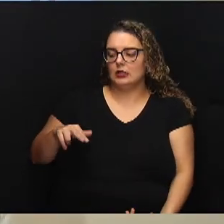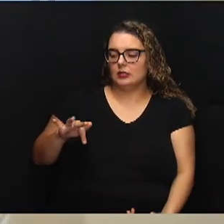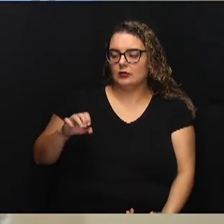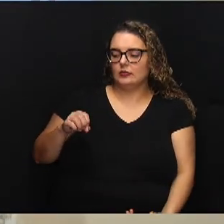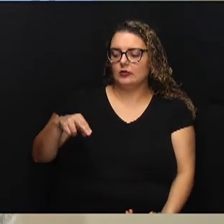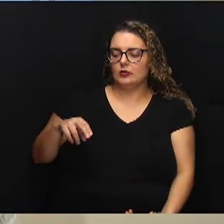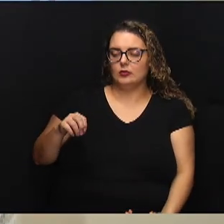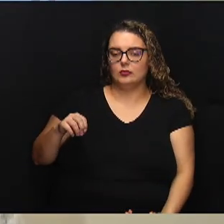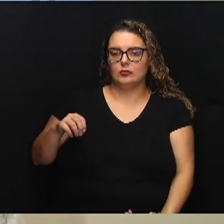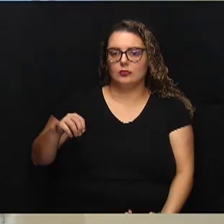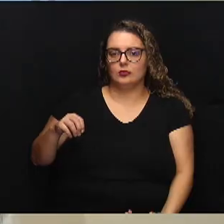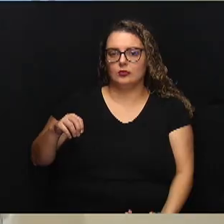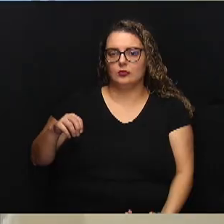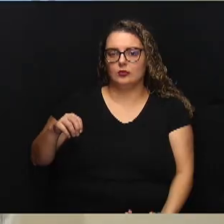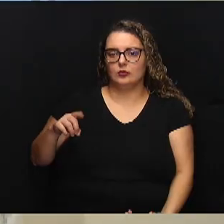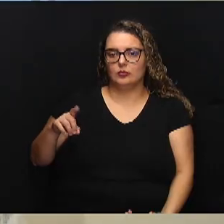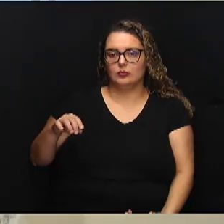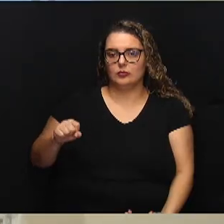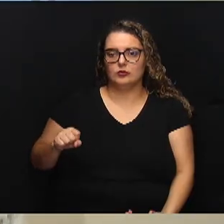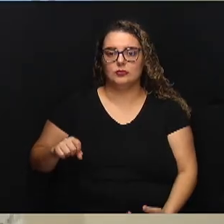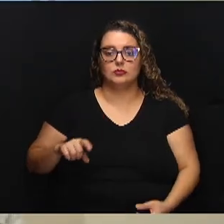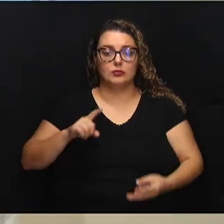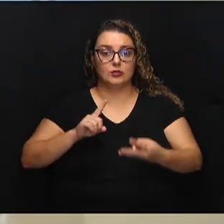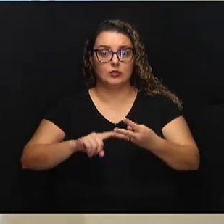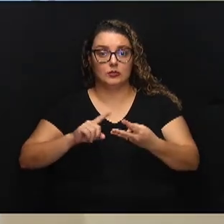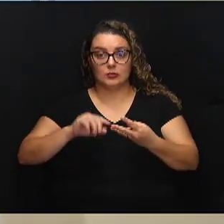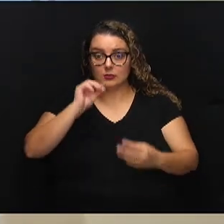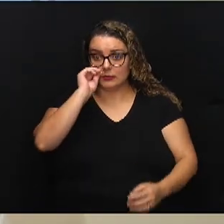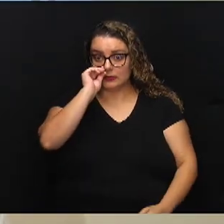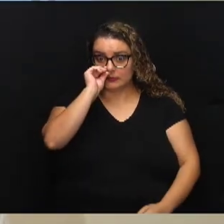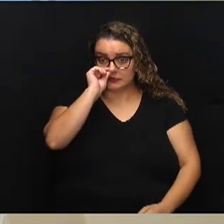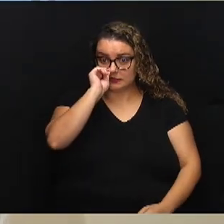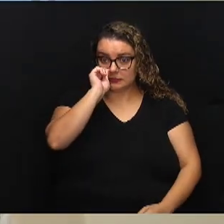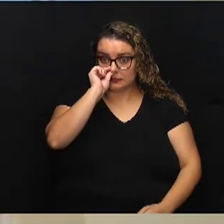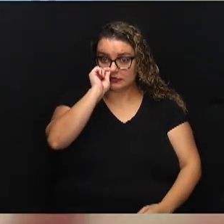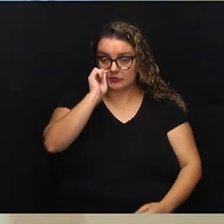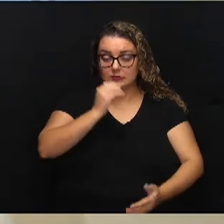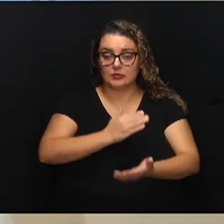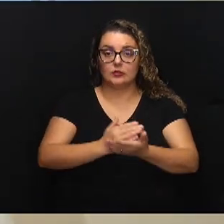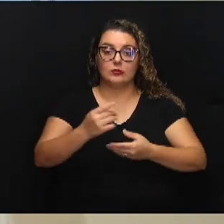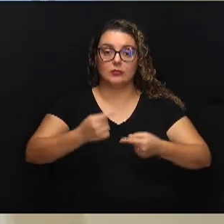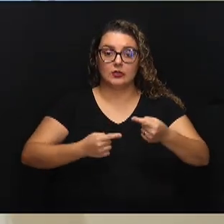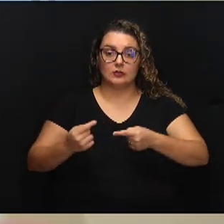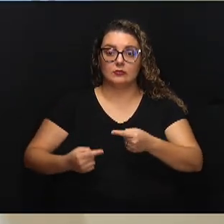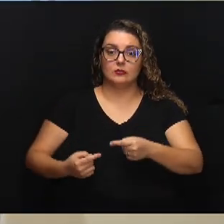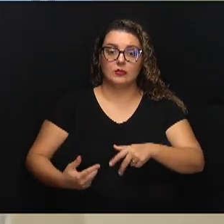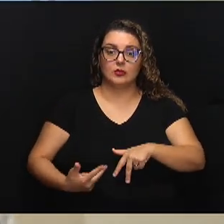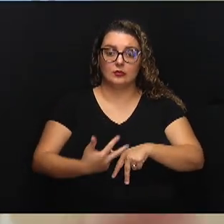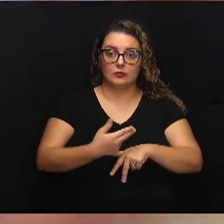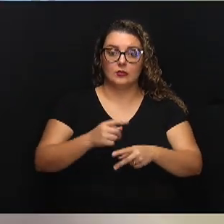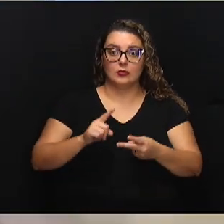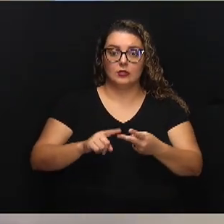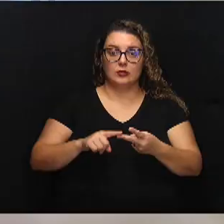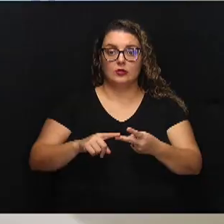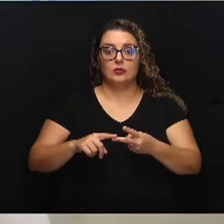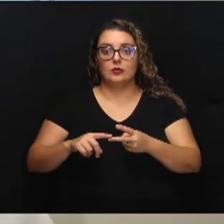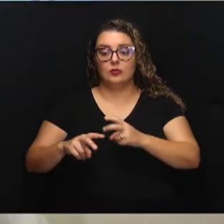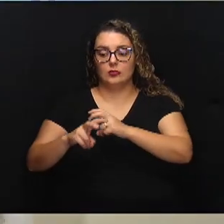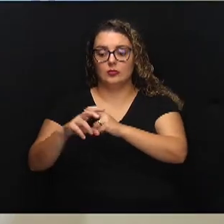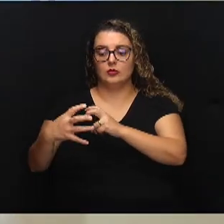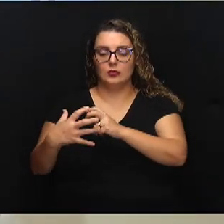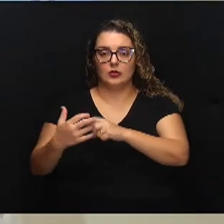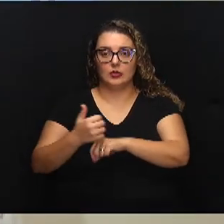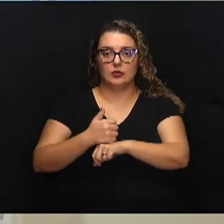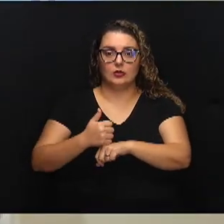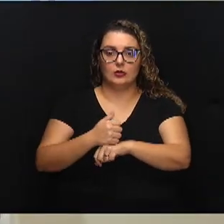No estágio 3, aqui, a gente já começa a discutir com o cirurgião, com o radiologista, se essa é